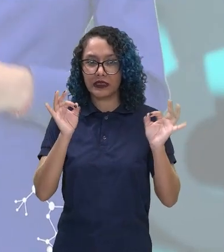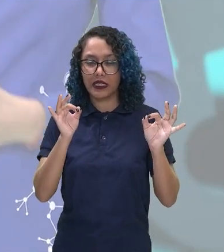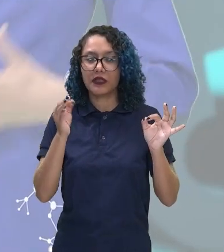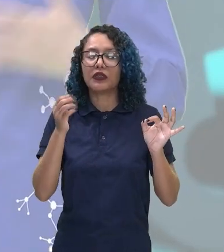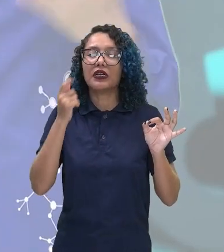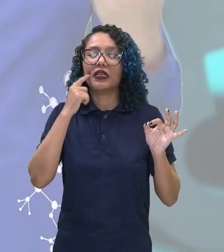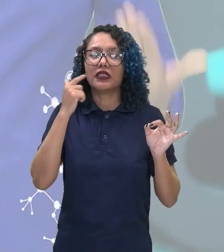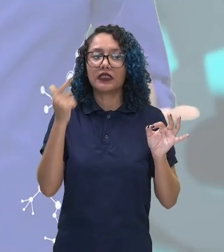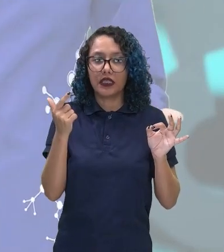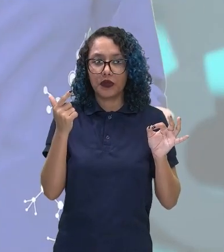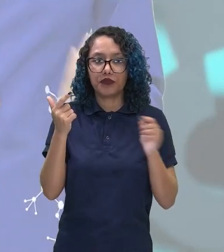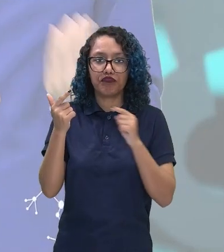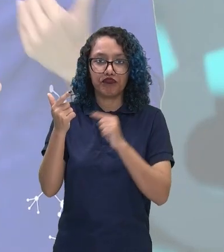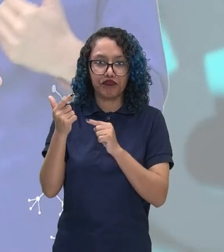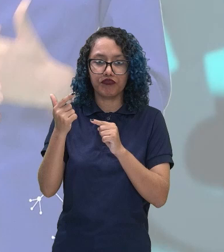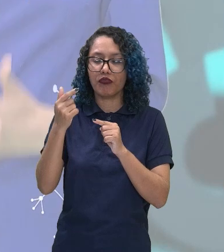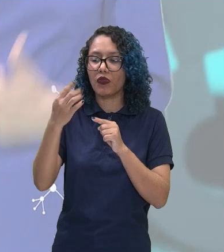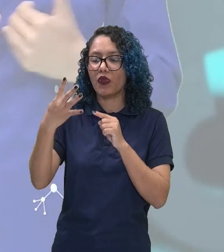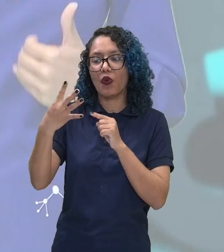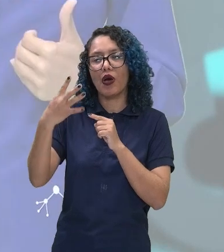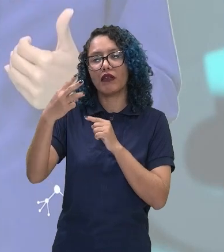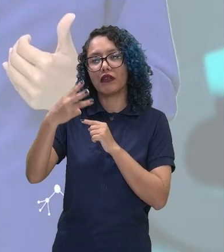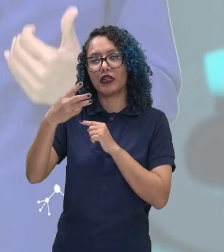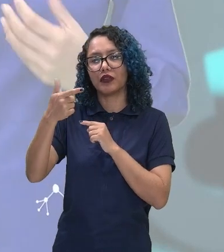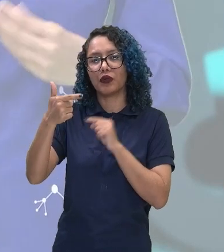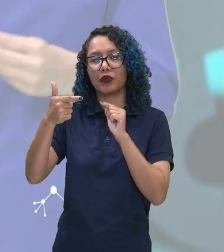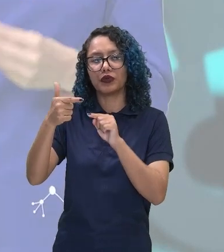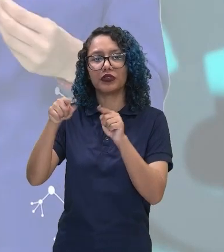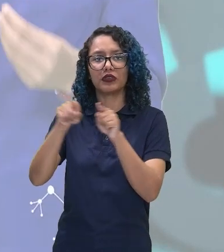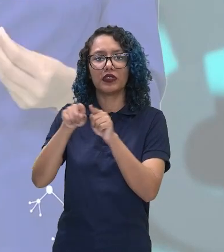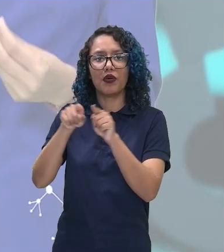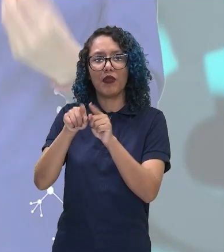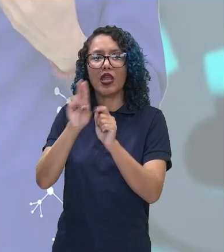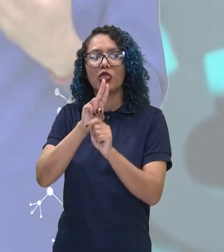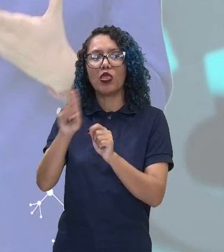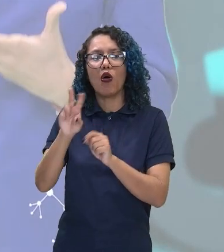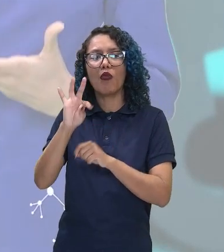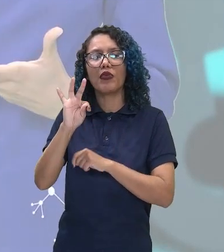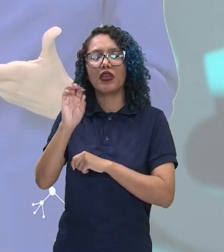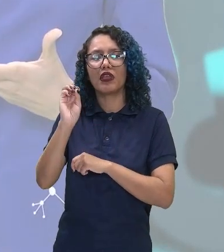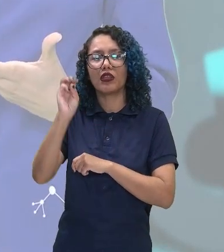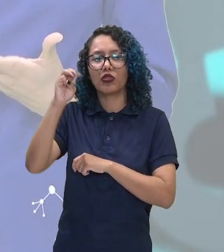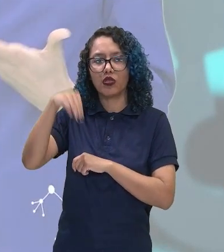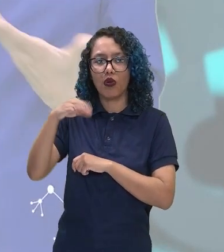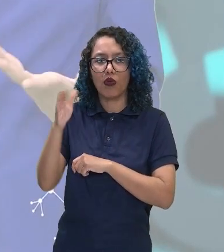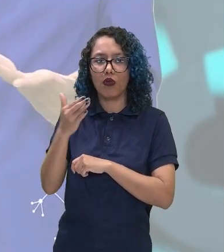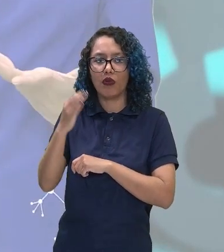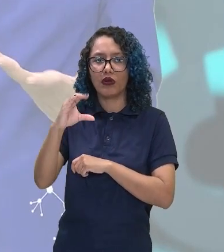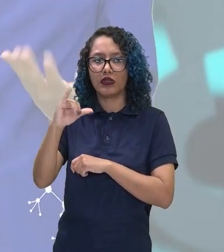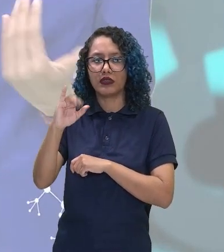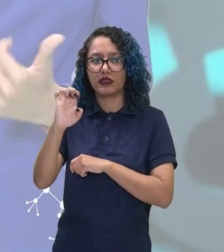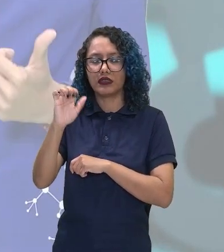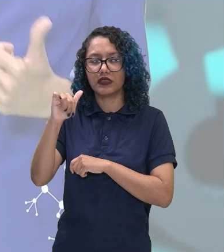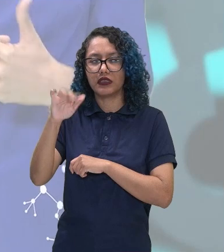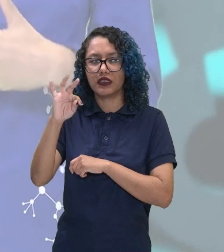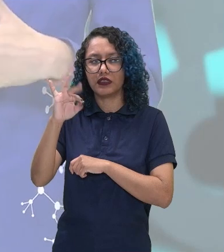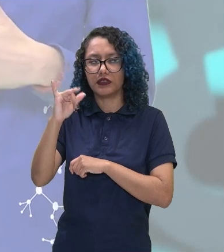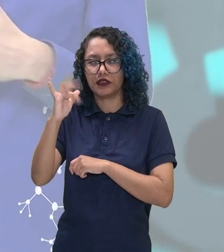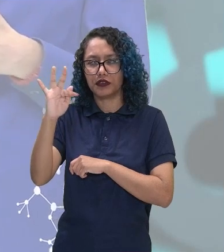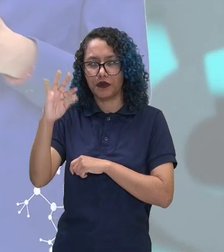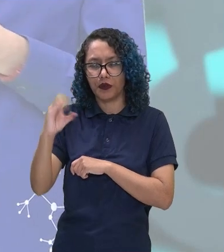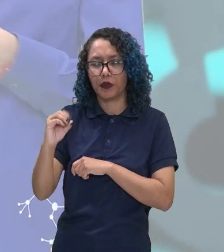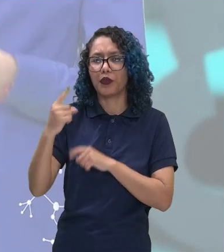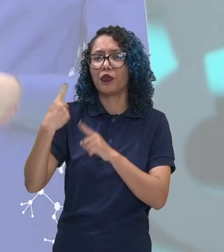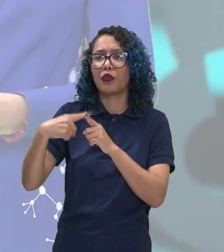de 432 Hz também é conhecida como um tom científico. Por quê? Ela vai